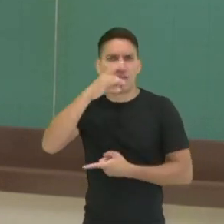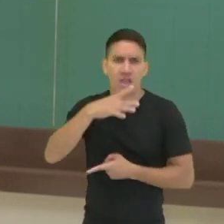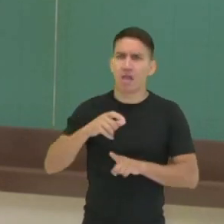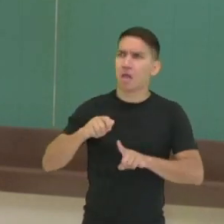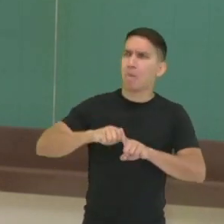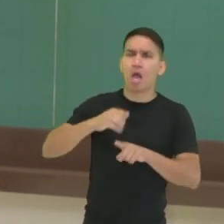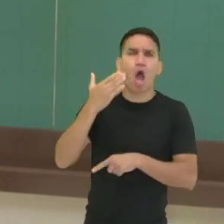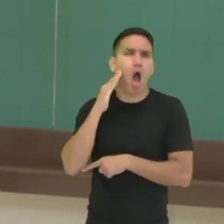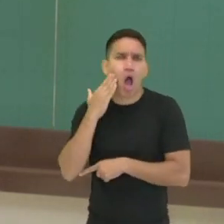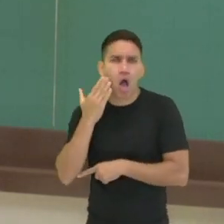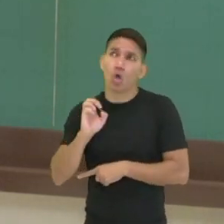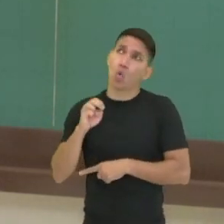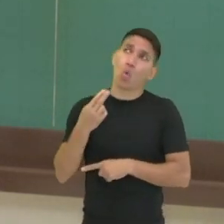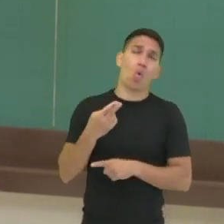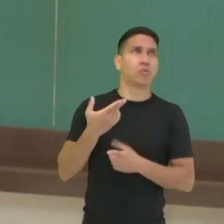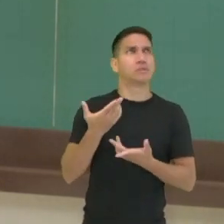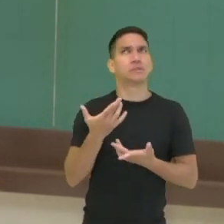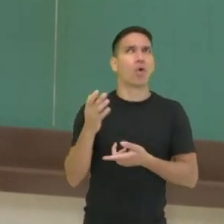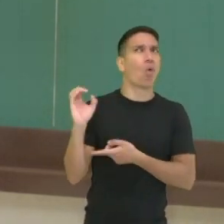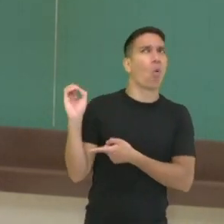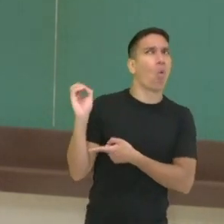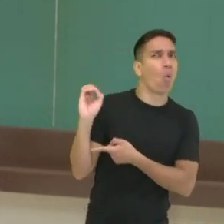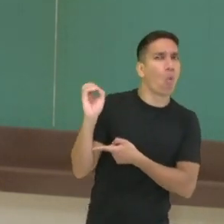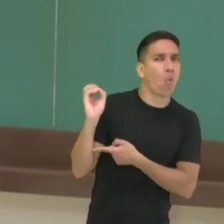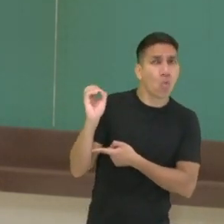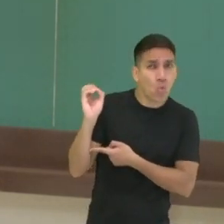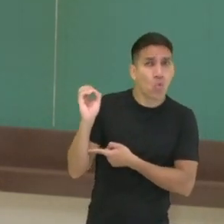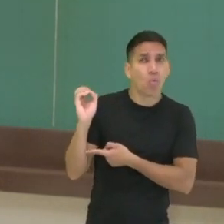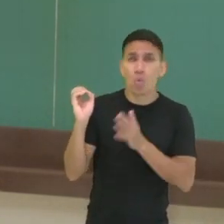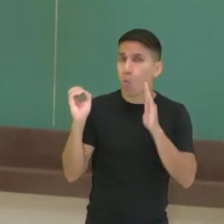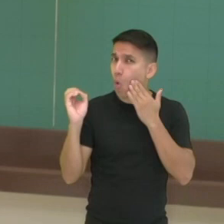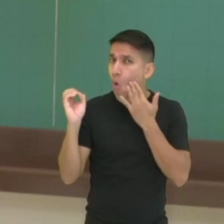rosa, outubro rosa,